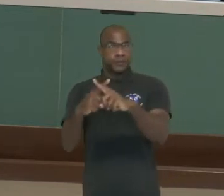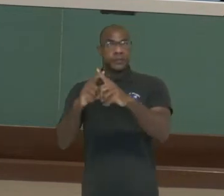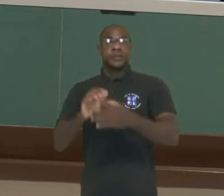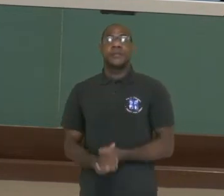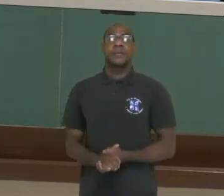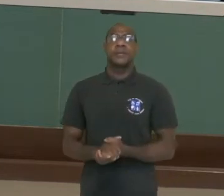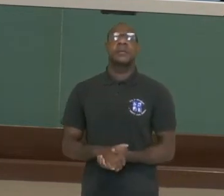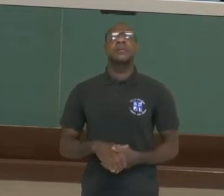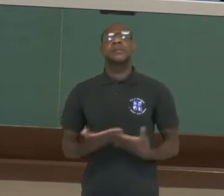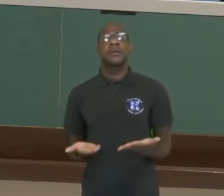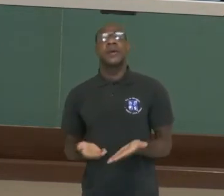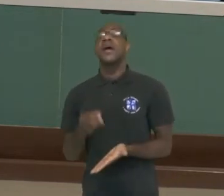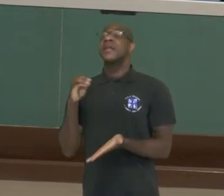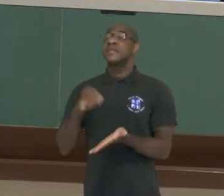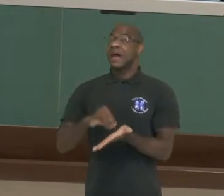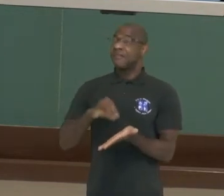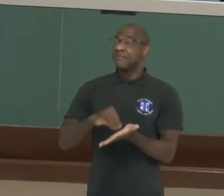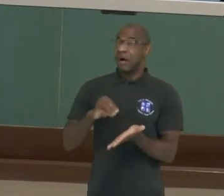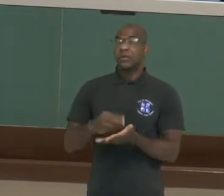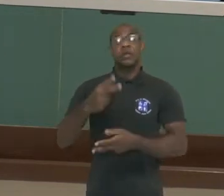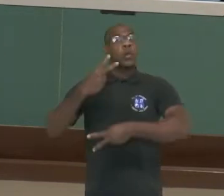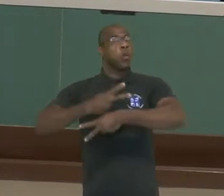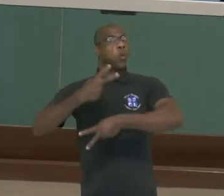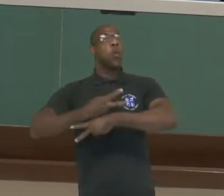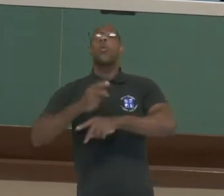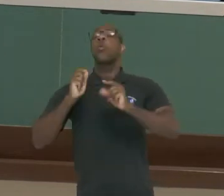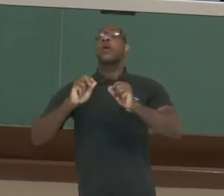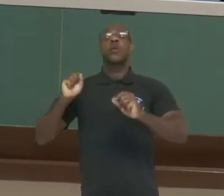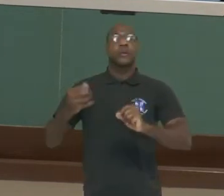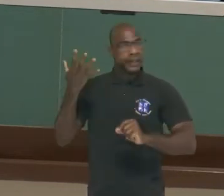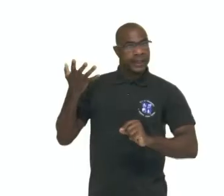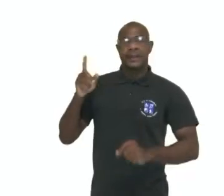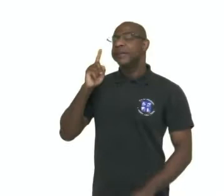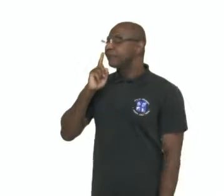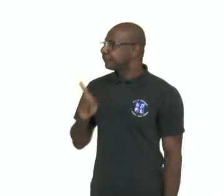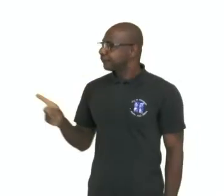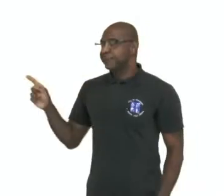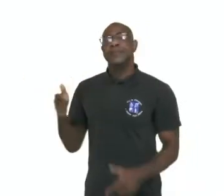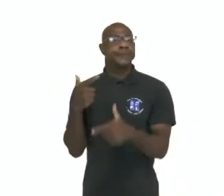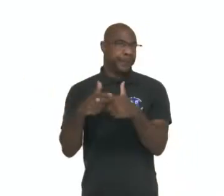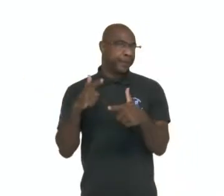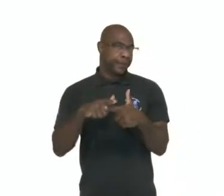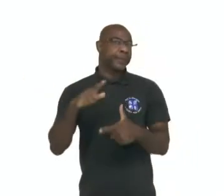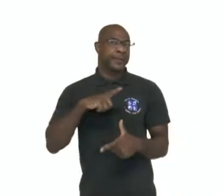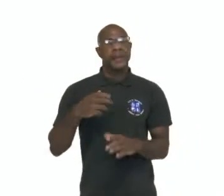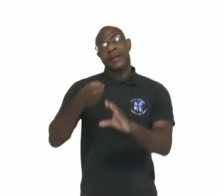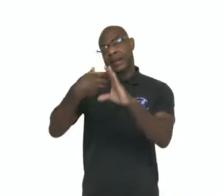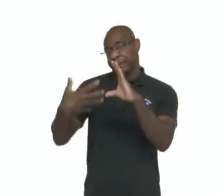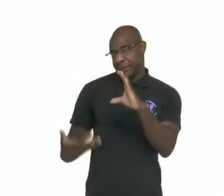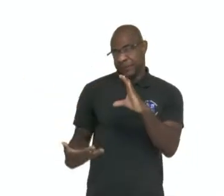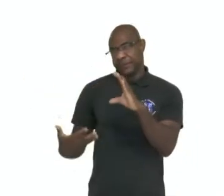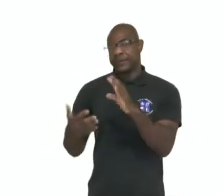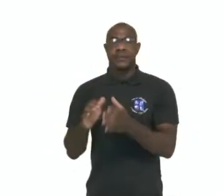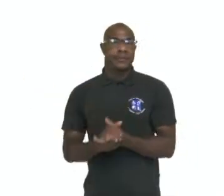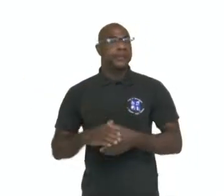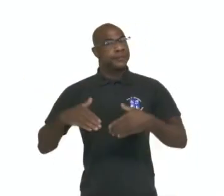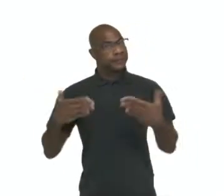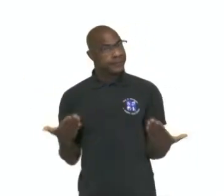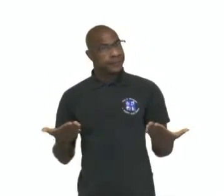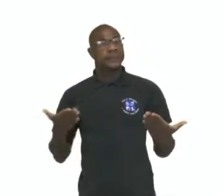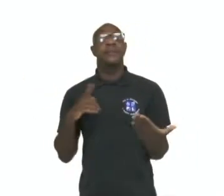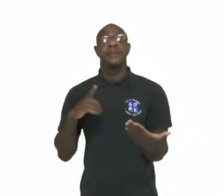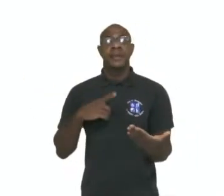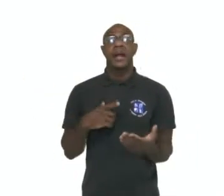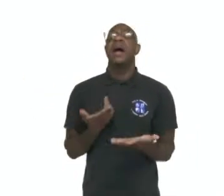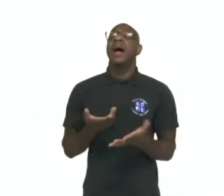Então, a falta de um desses cromossomos leva ao surgimento de características. Então, a síndrome de Turner